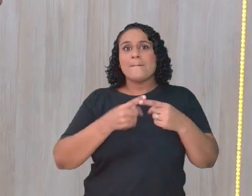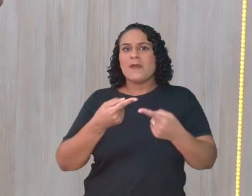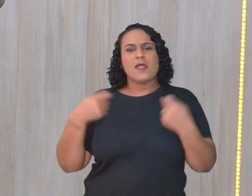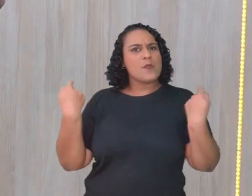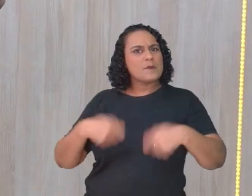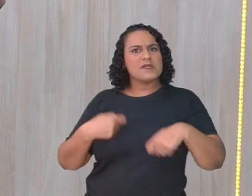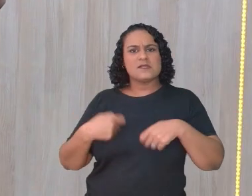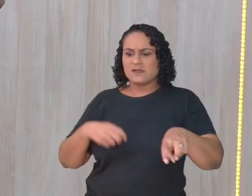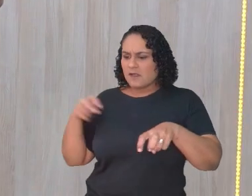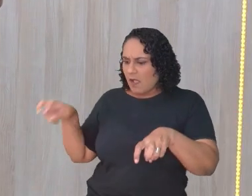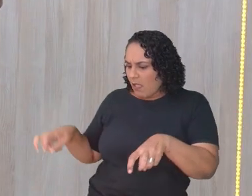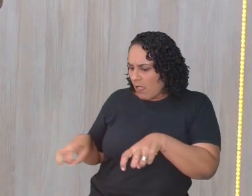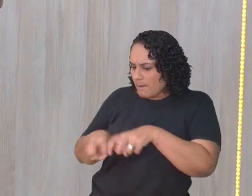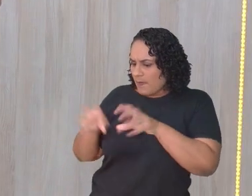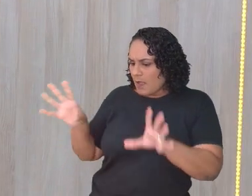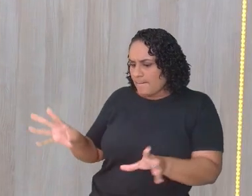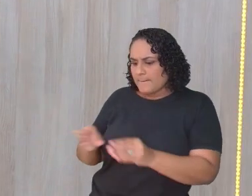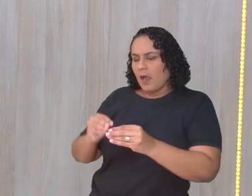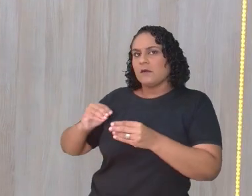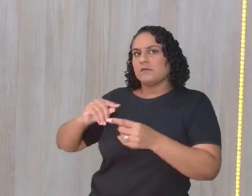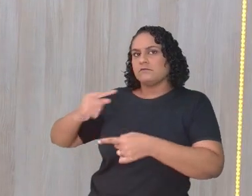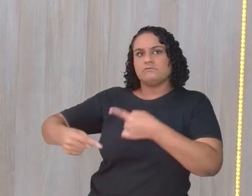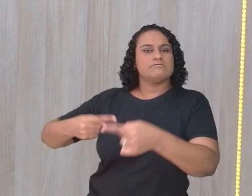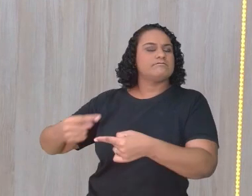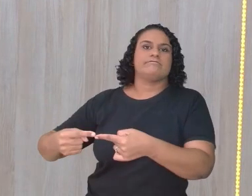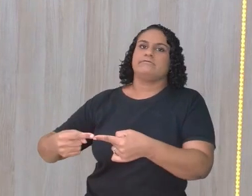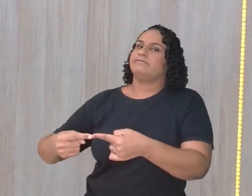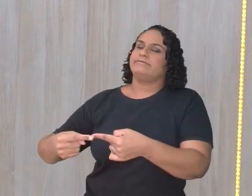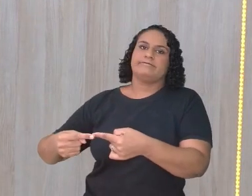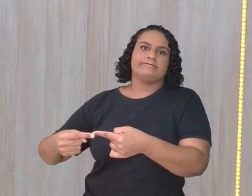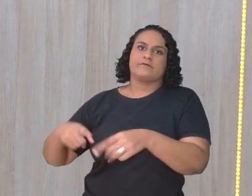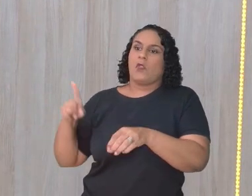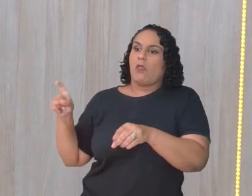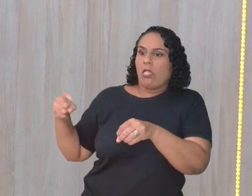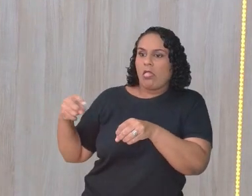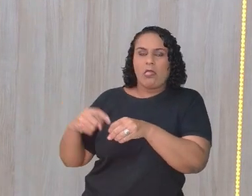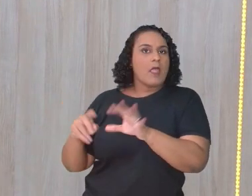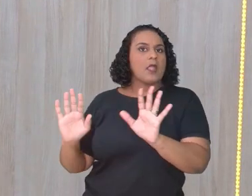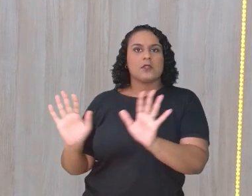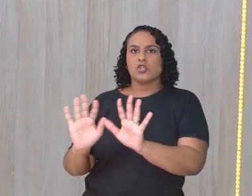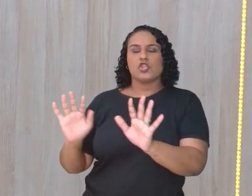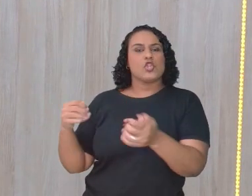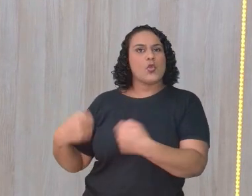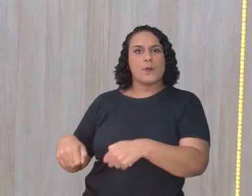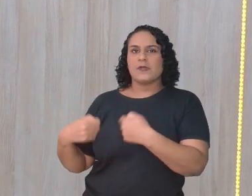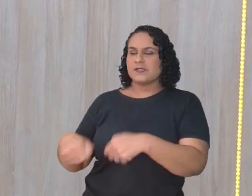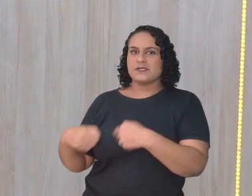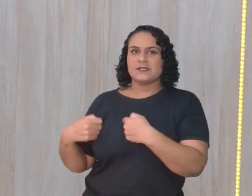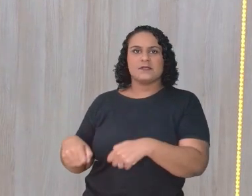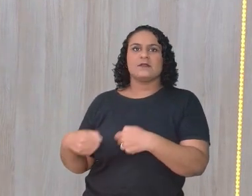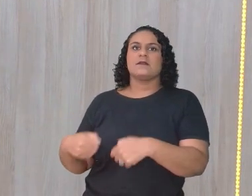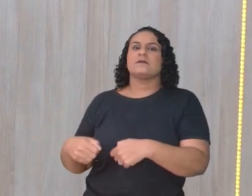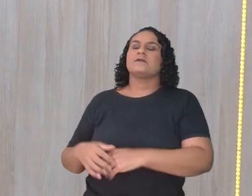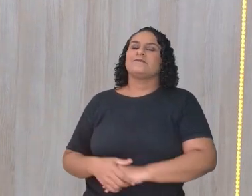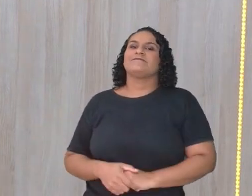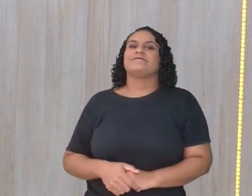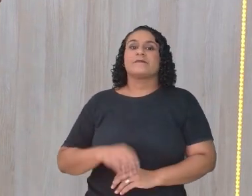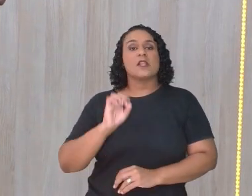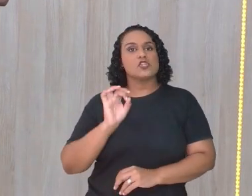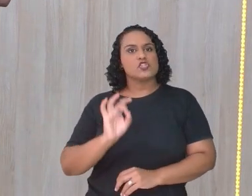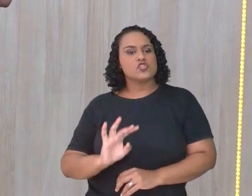genético, a mistura do material genético, ou seja, dos gametas. Não existe uma fusão dos gametas, ou masculinos